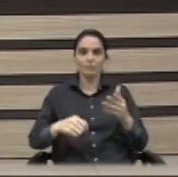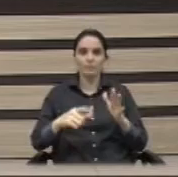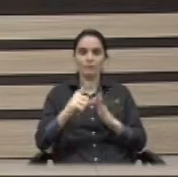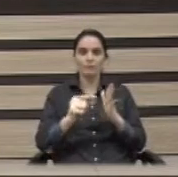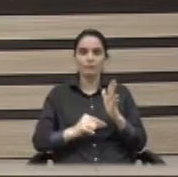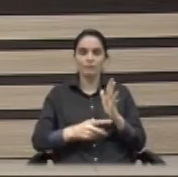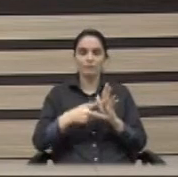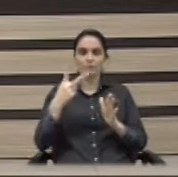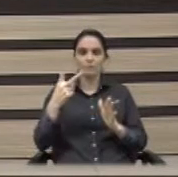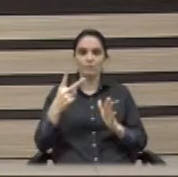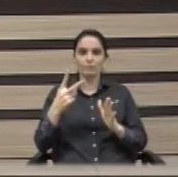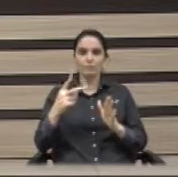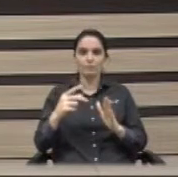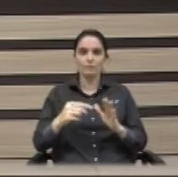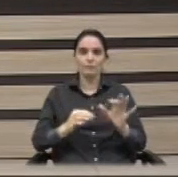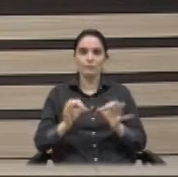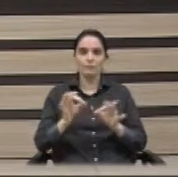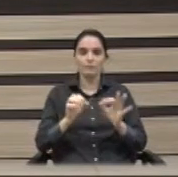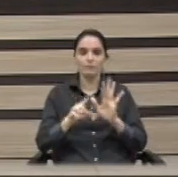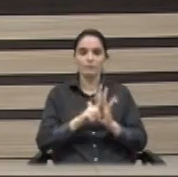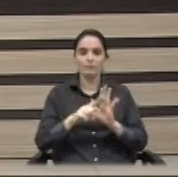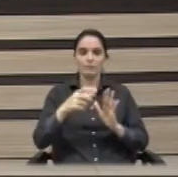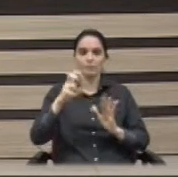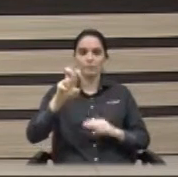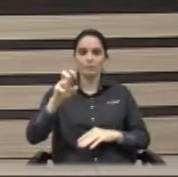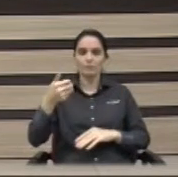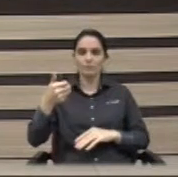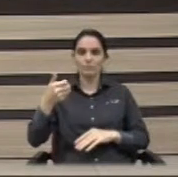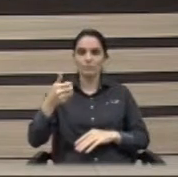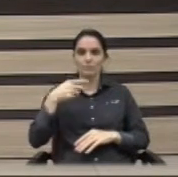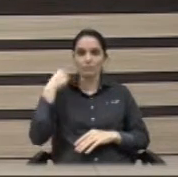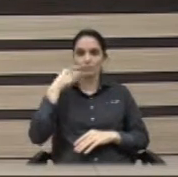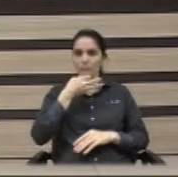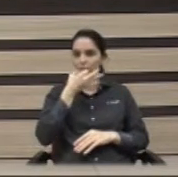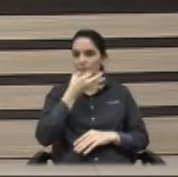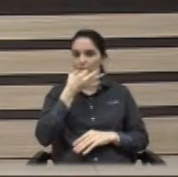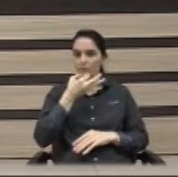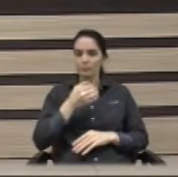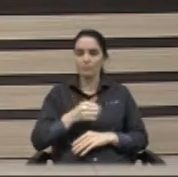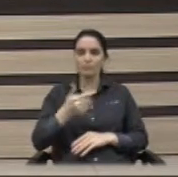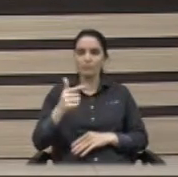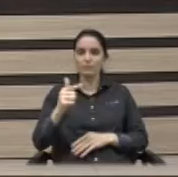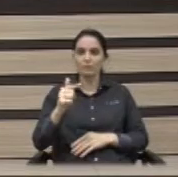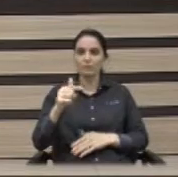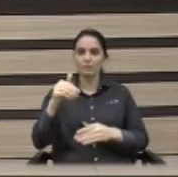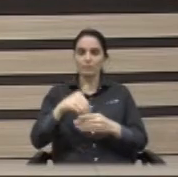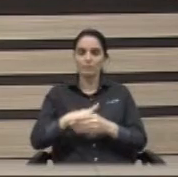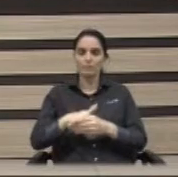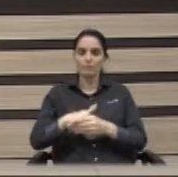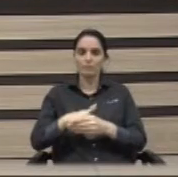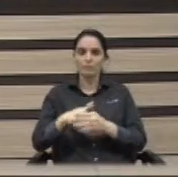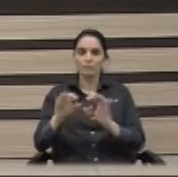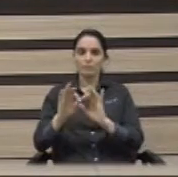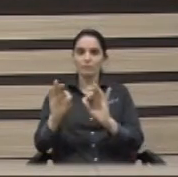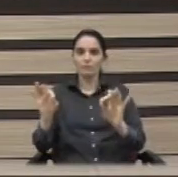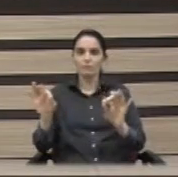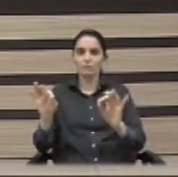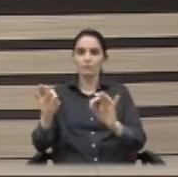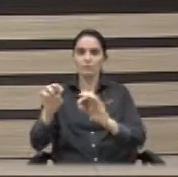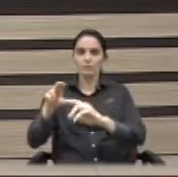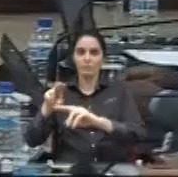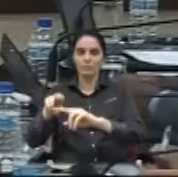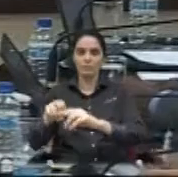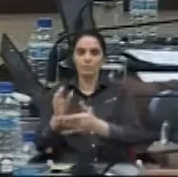de lei número 51. Algum vereador deseja discutir? Não havendo, vai à votação, e a votação é